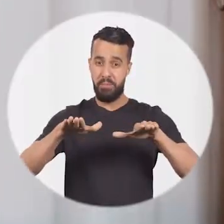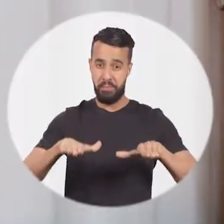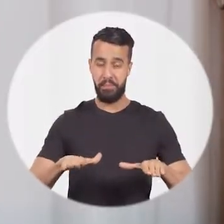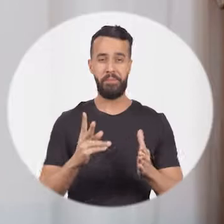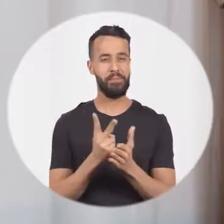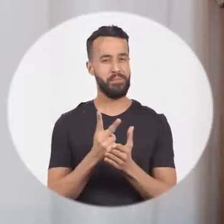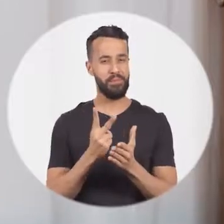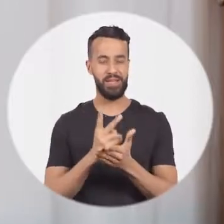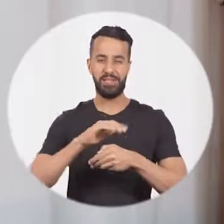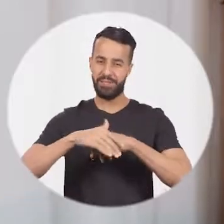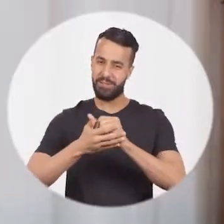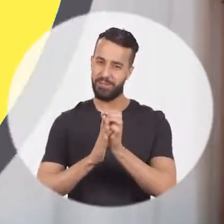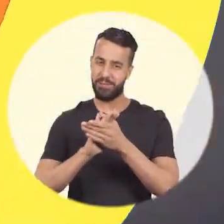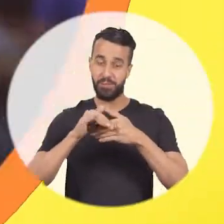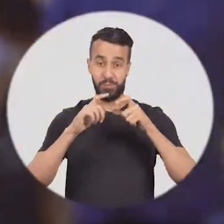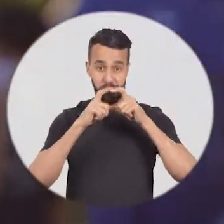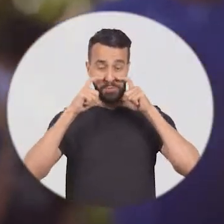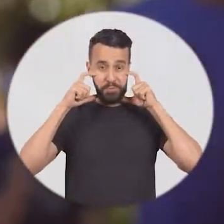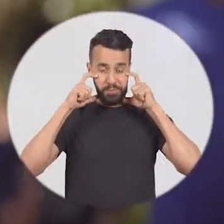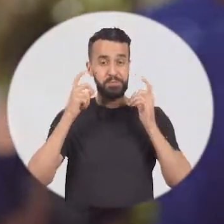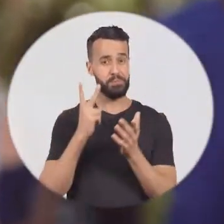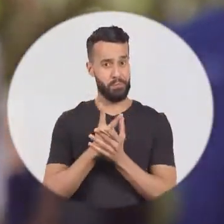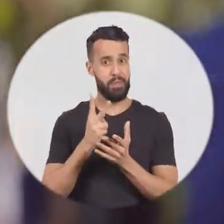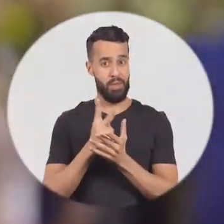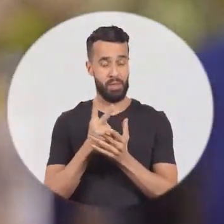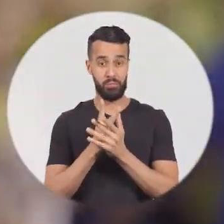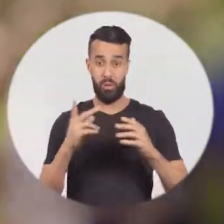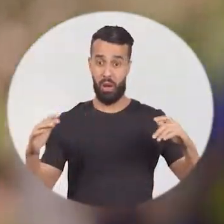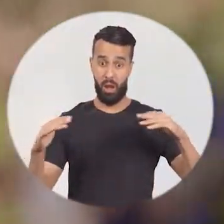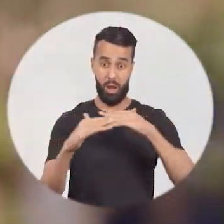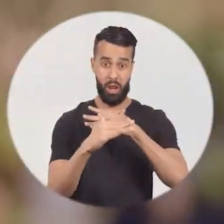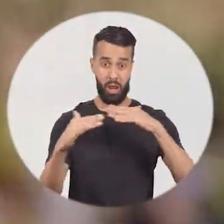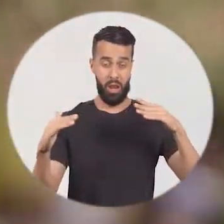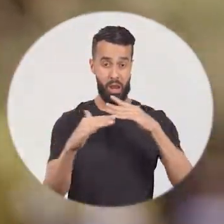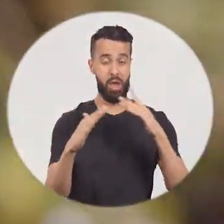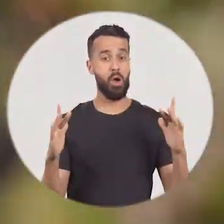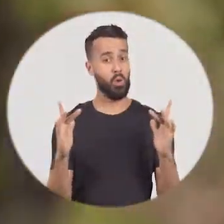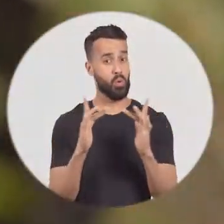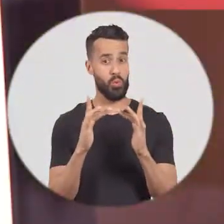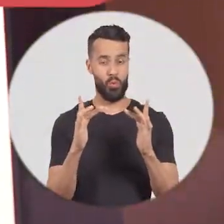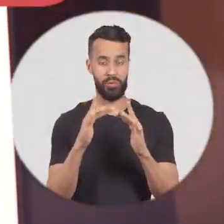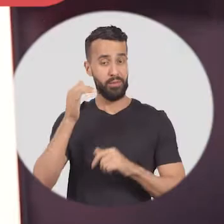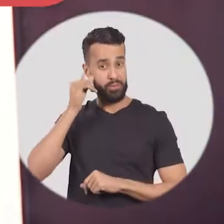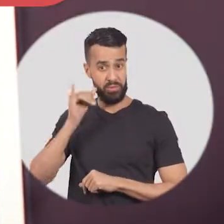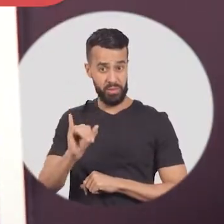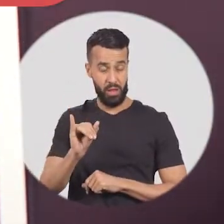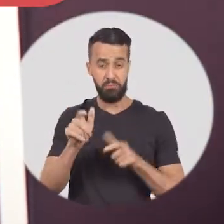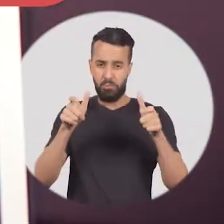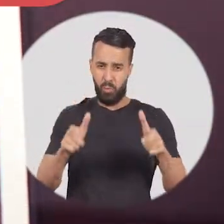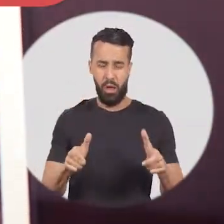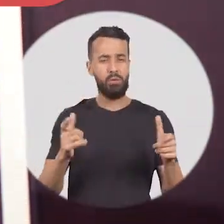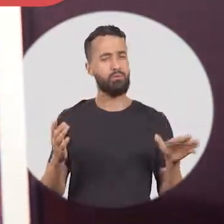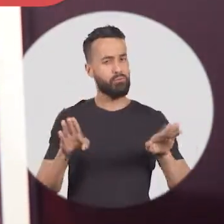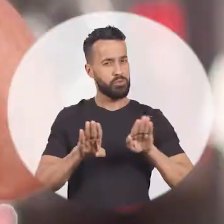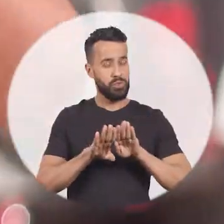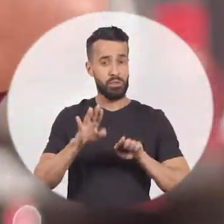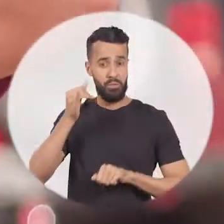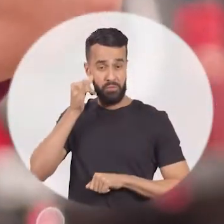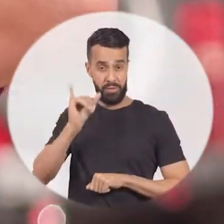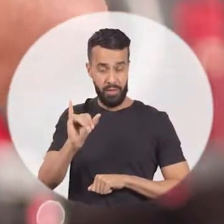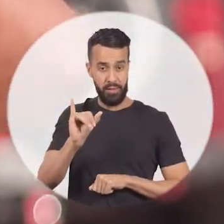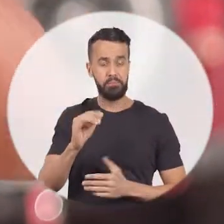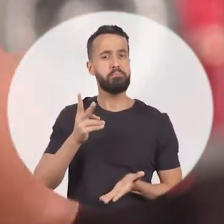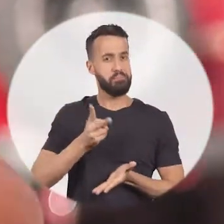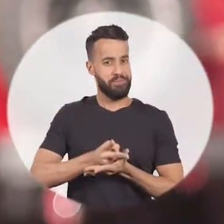e mantenha os hábitos de proteção. Evite locais cheios, que tenham um contato físico próximo, ambientes fechados.